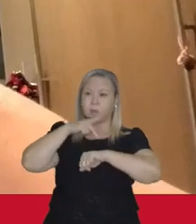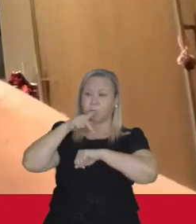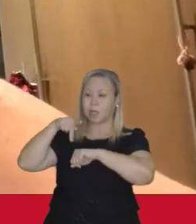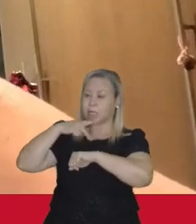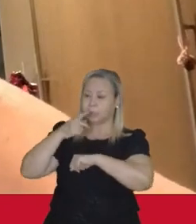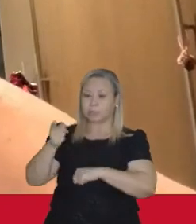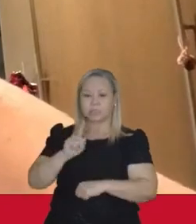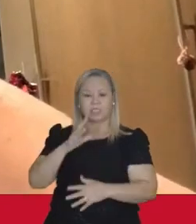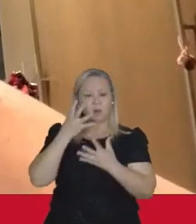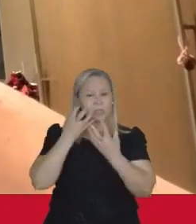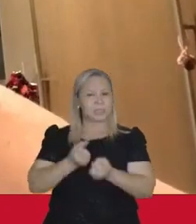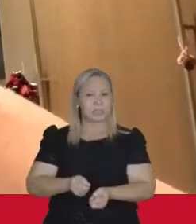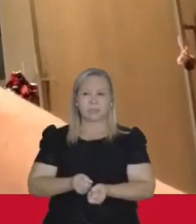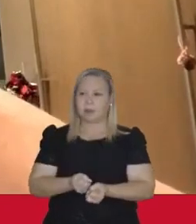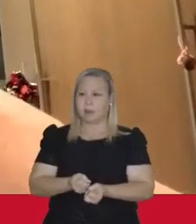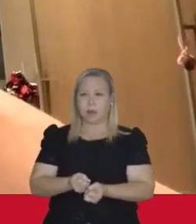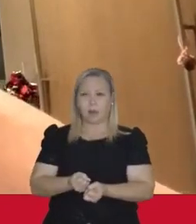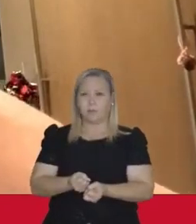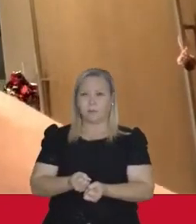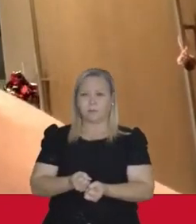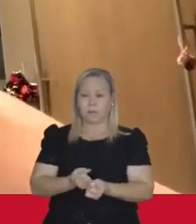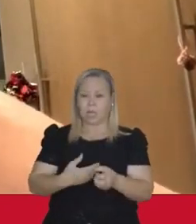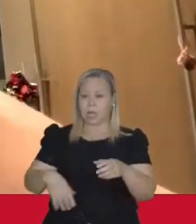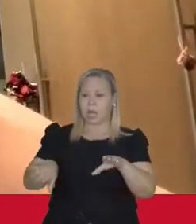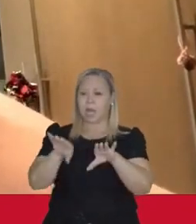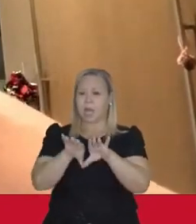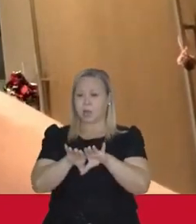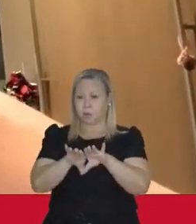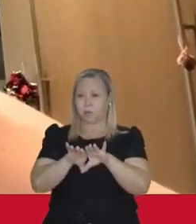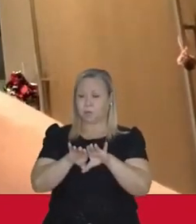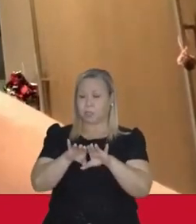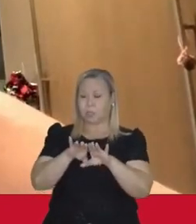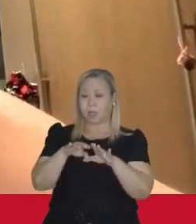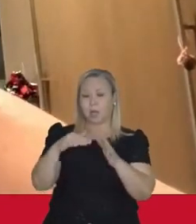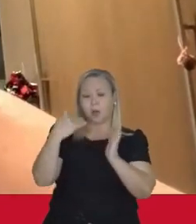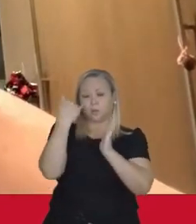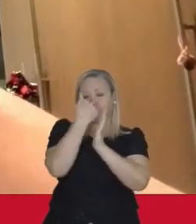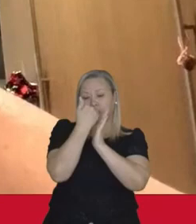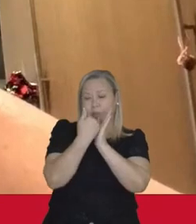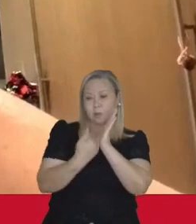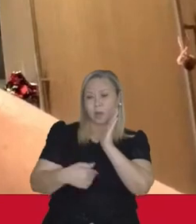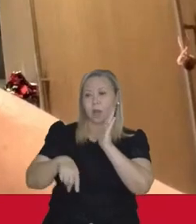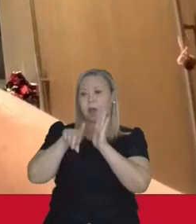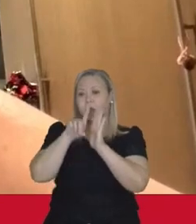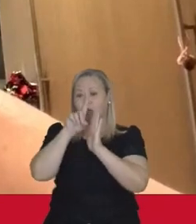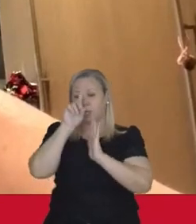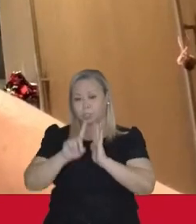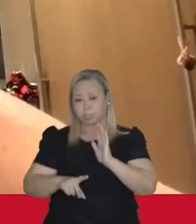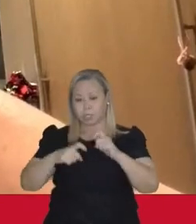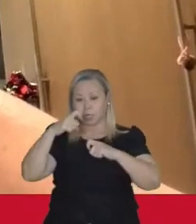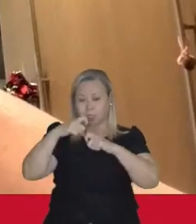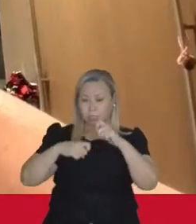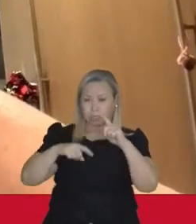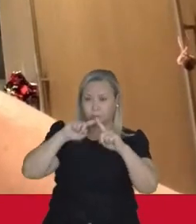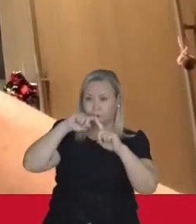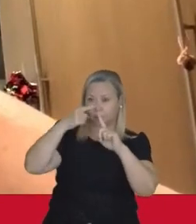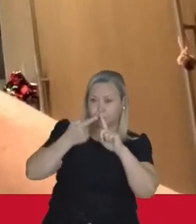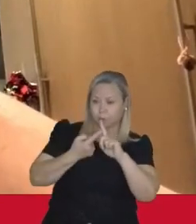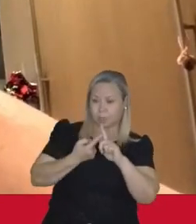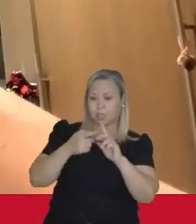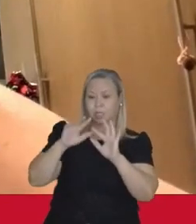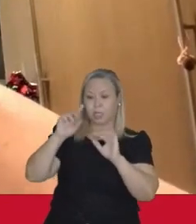não aceitavam, né, a inclusão dos termos, né, de direitos sexuais e reprodutivos,